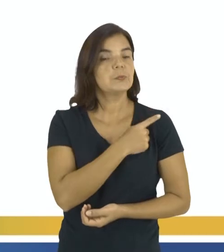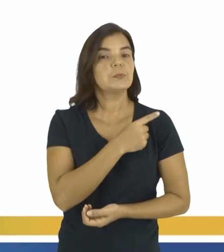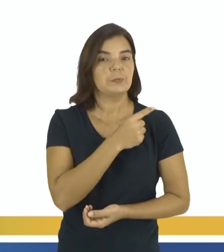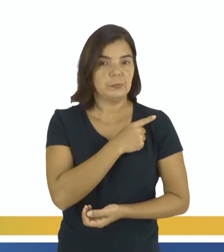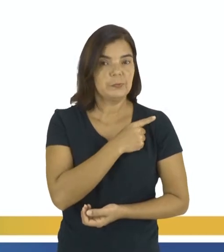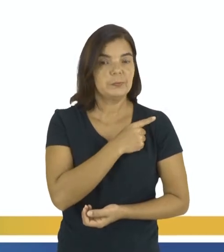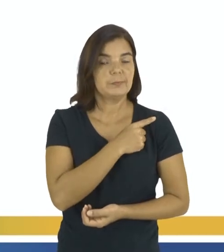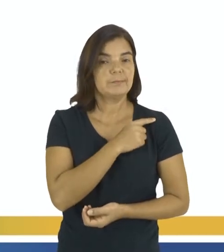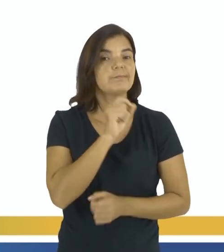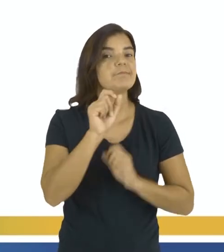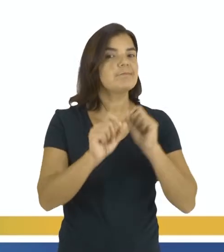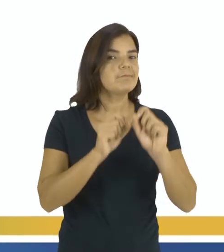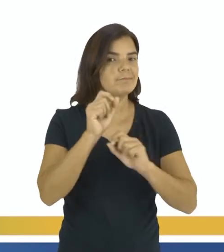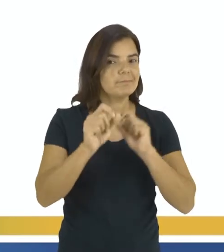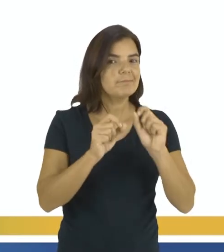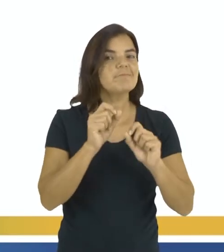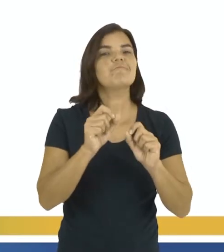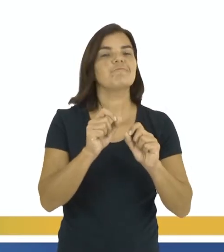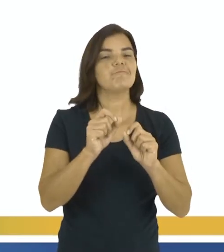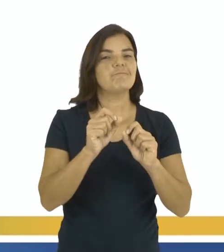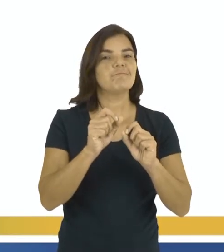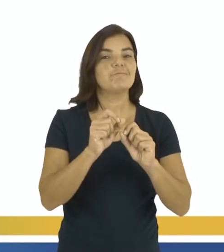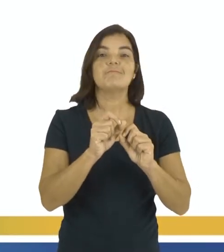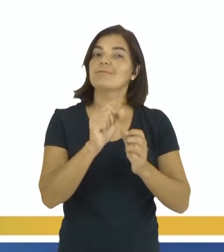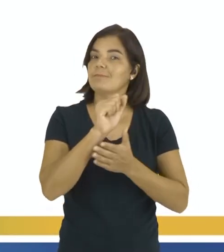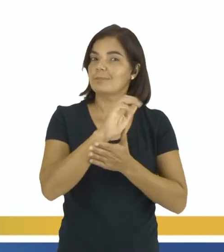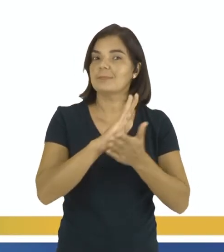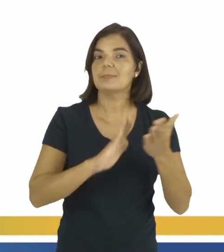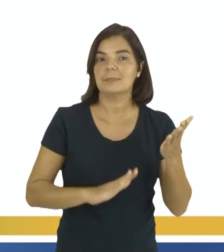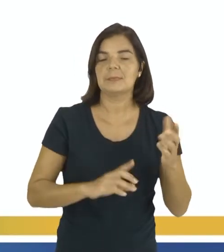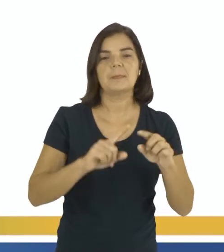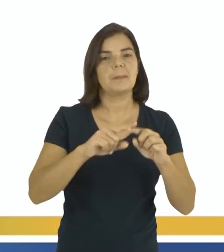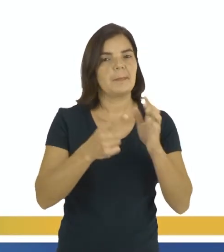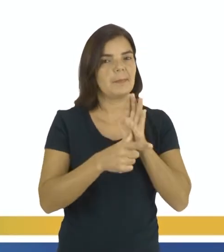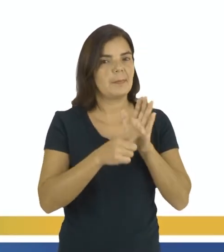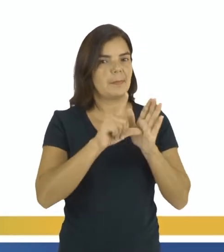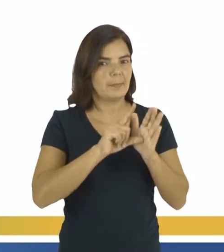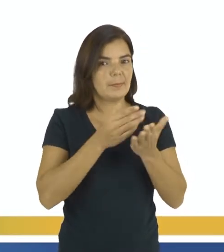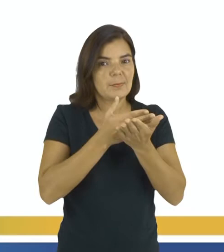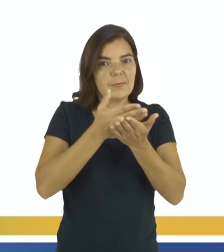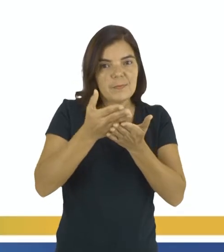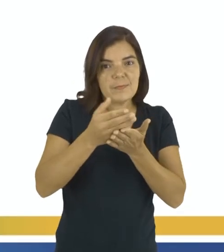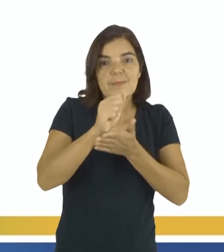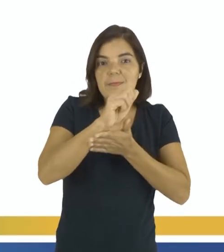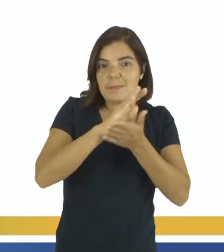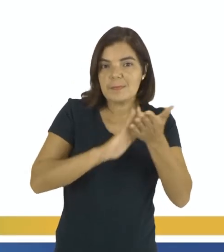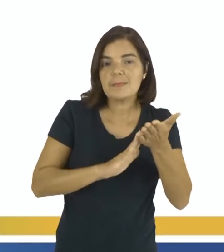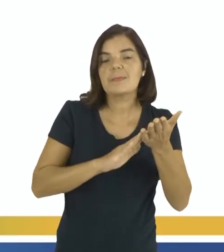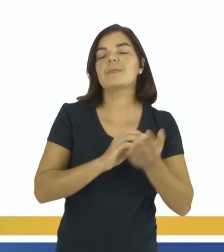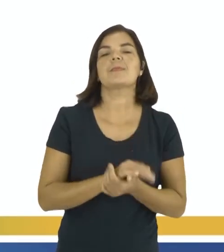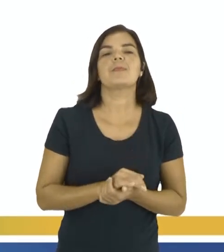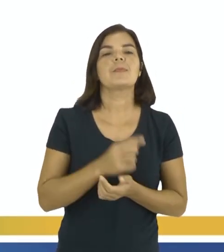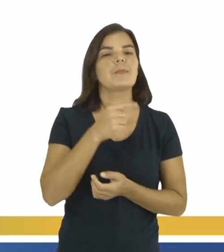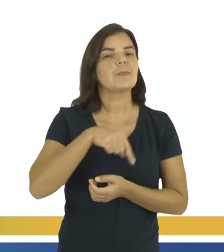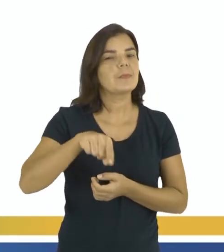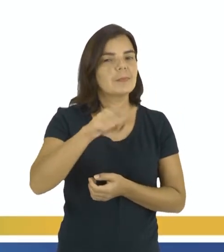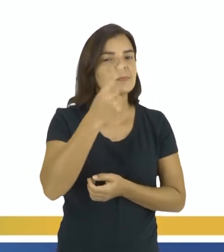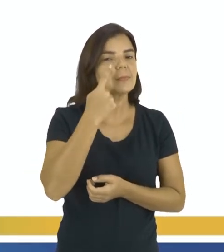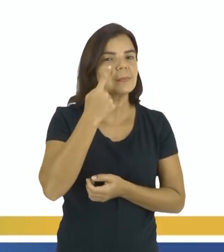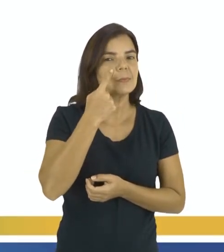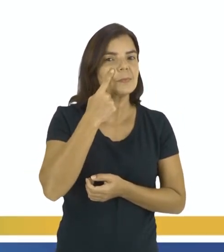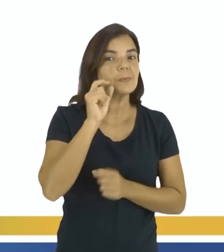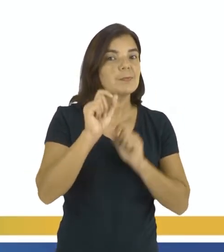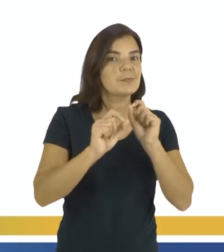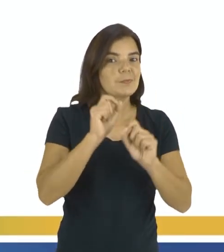iremos para o nosso exercitando. Mas antes de começar o exercitando, nós vamos fazer